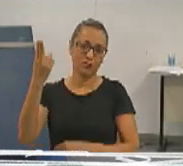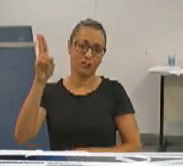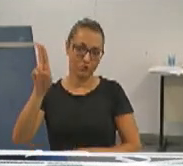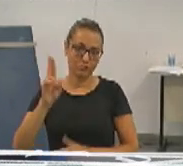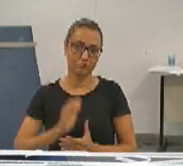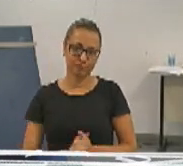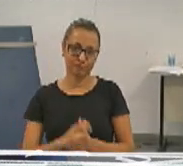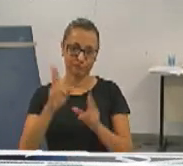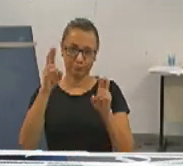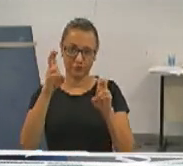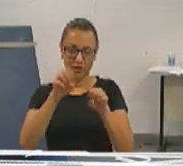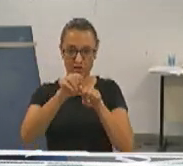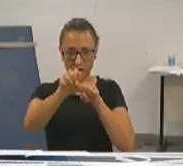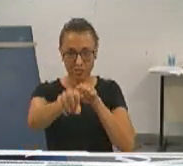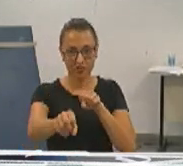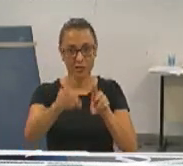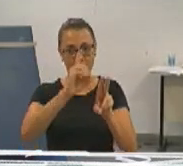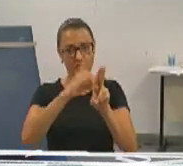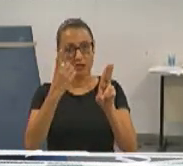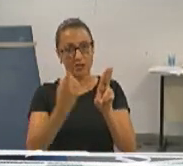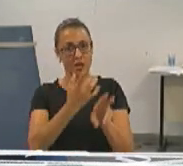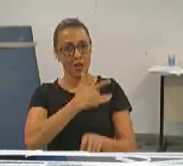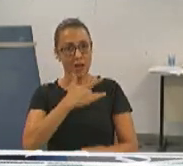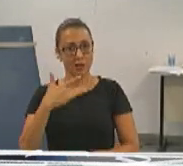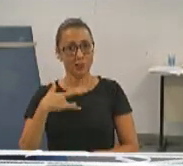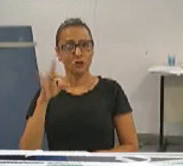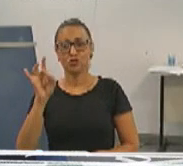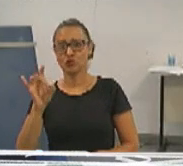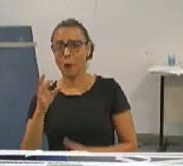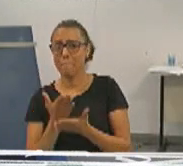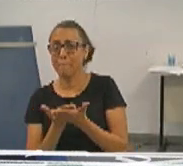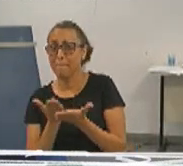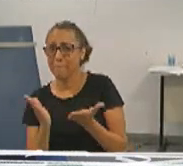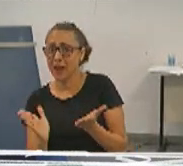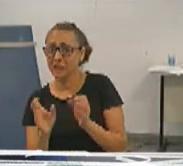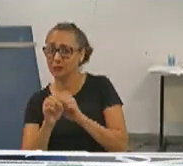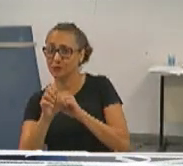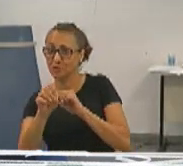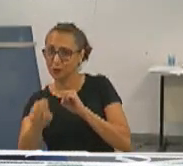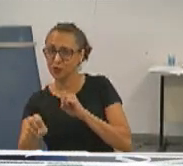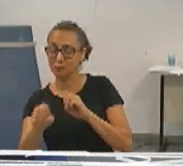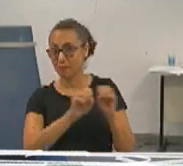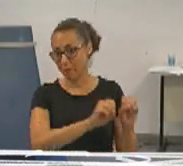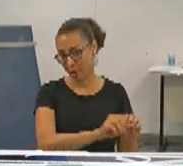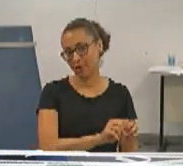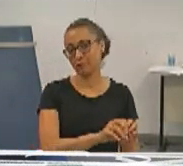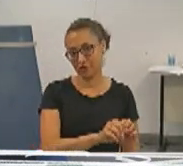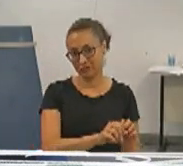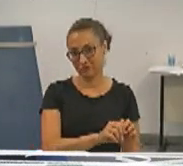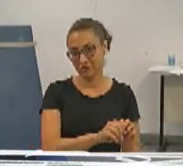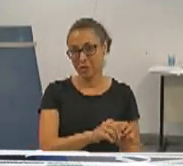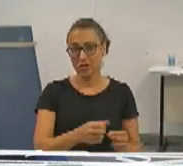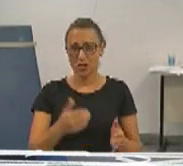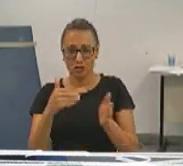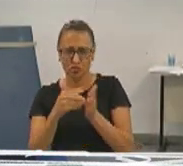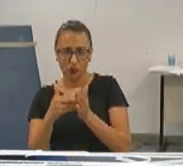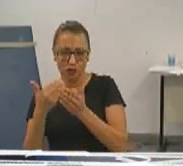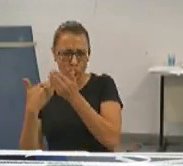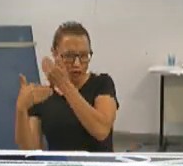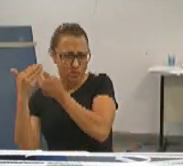na UFGD, a saúde só perde em projetos de extensão para a educação. Nos últimos anos,